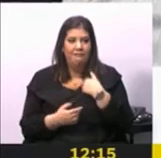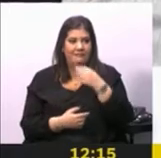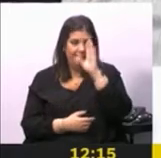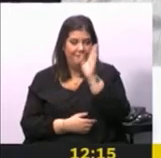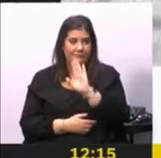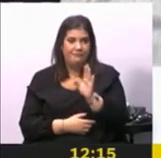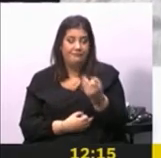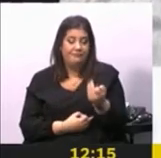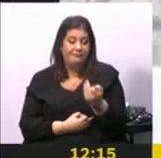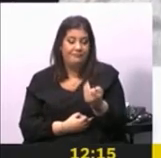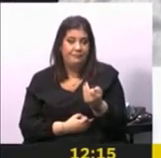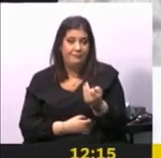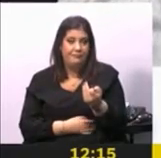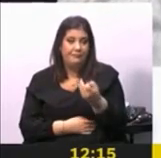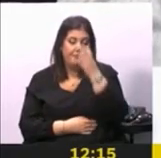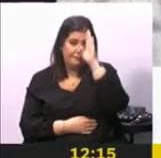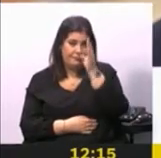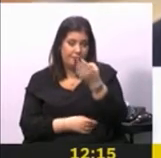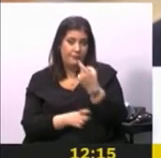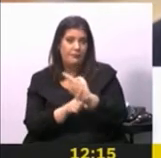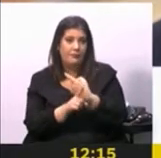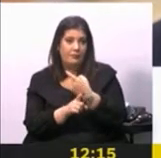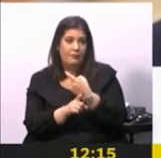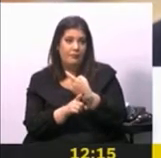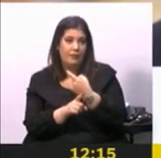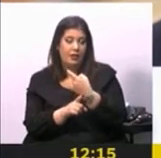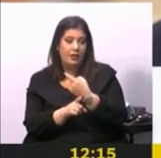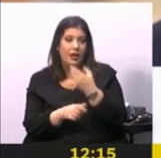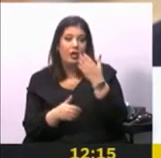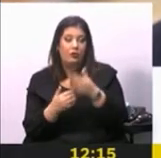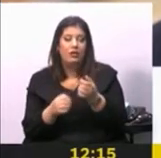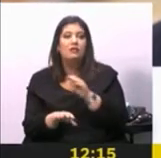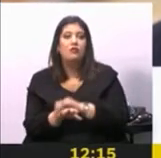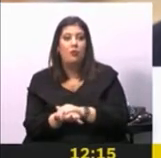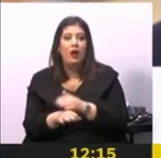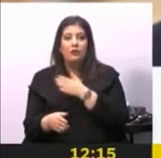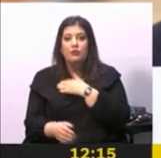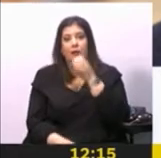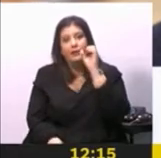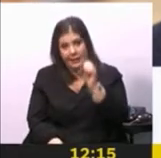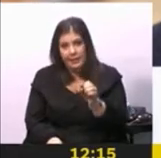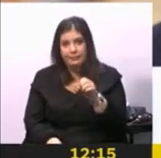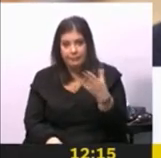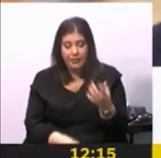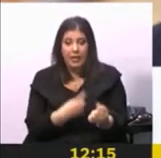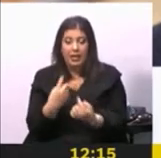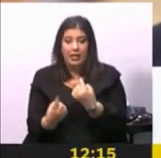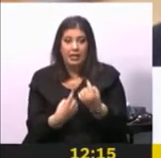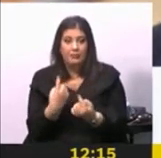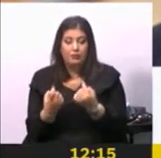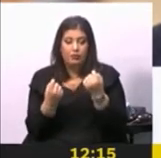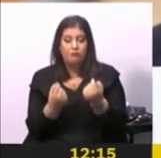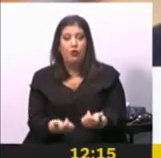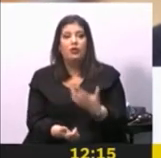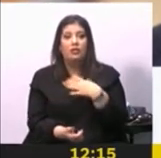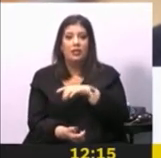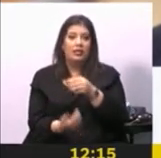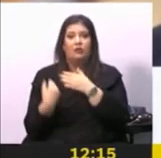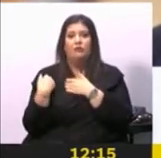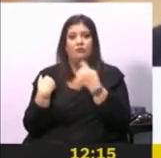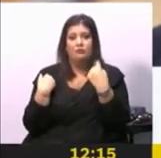que acontece, porque ninguém é responsável. E muito pouca gente quer que as responsabilidades